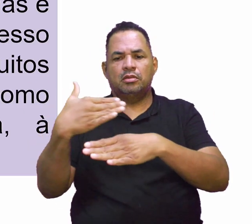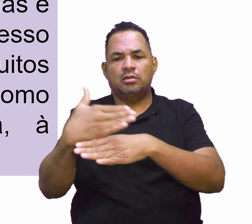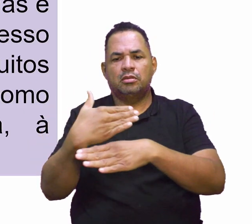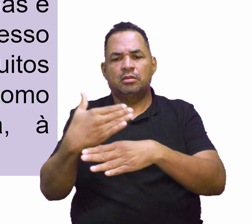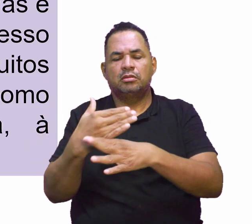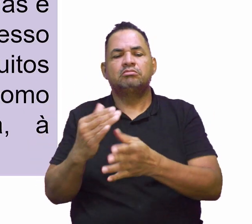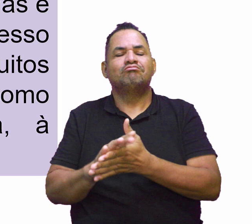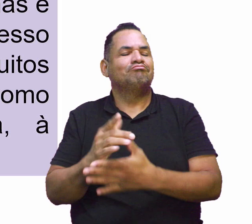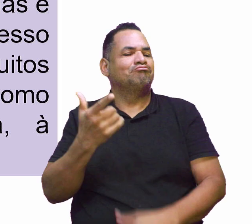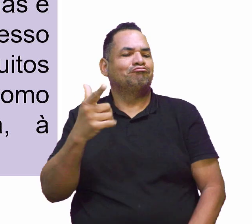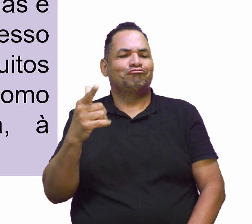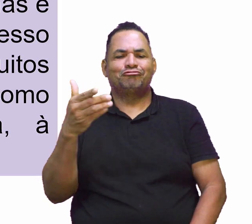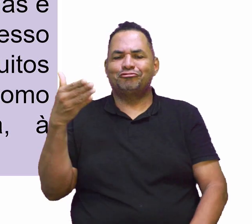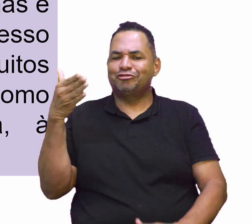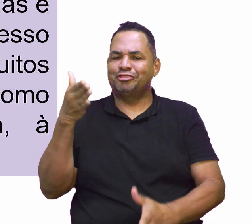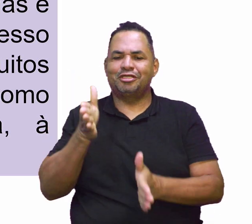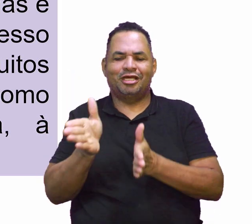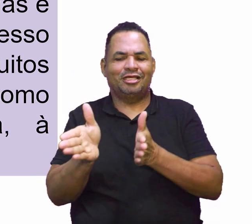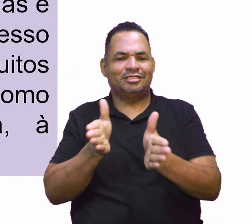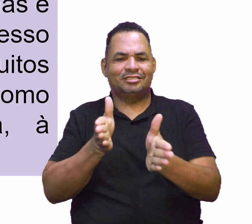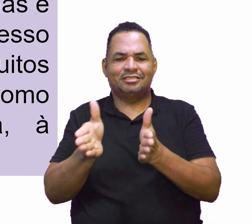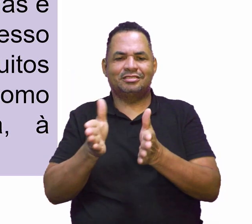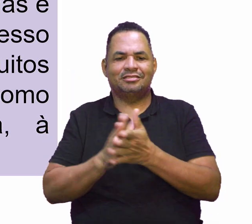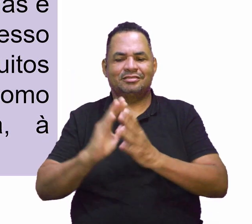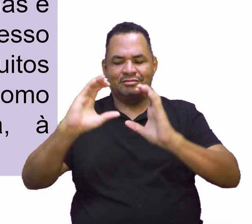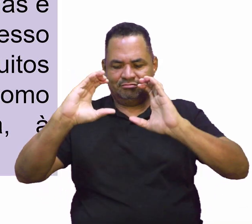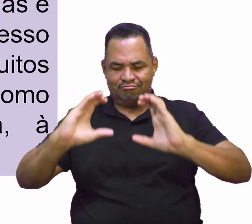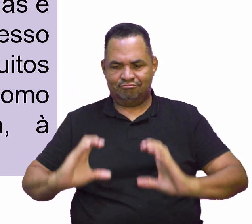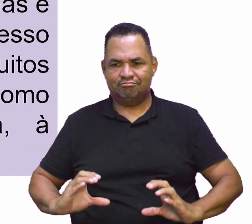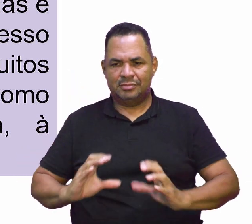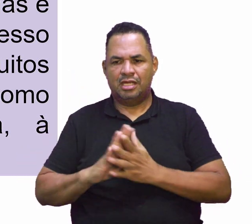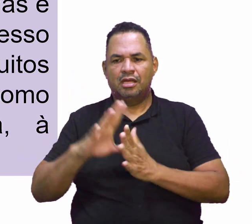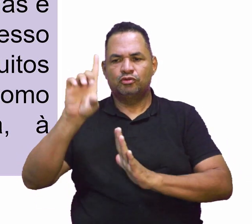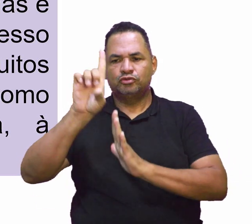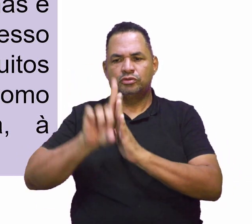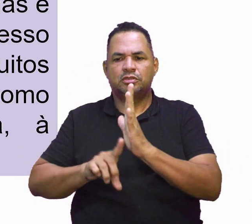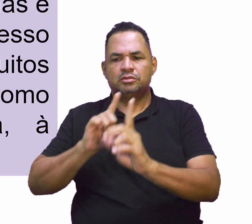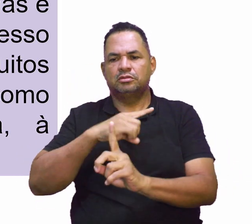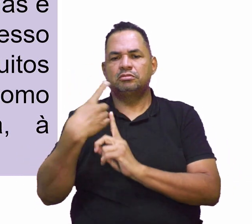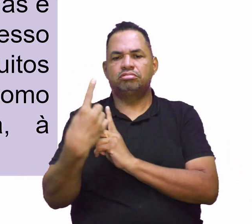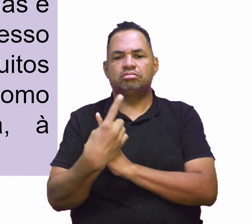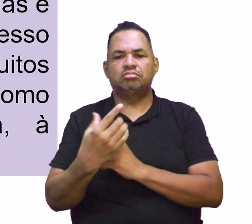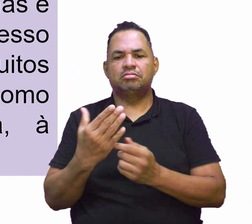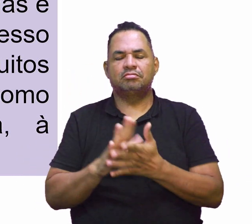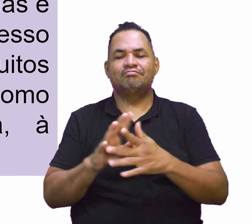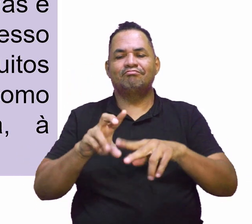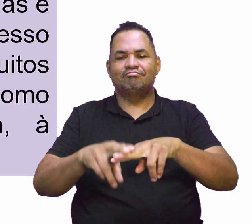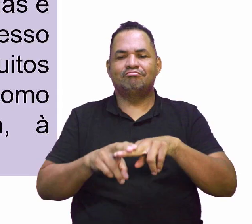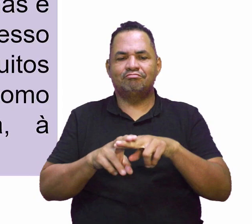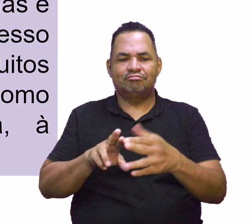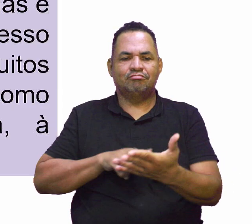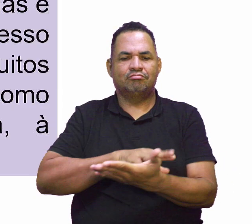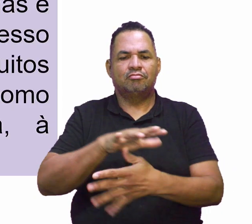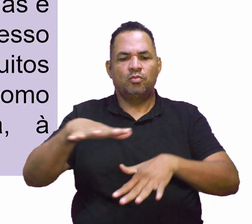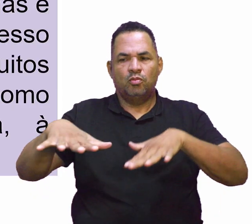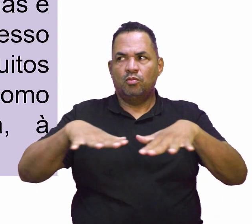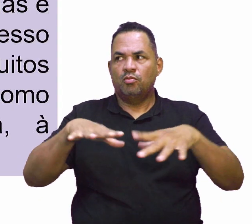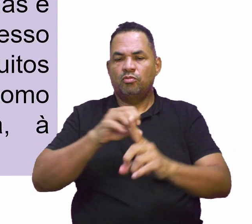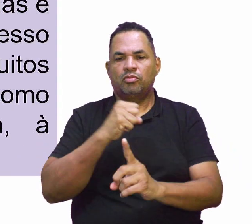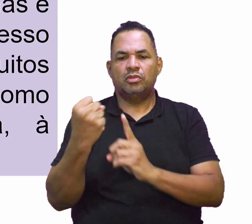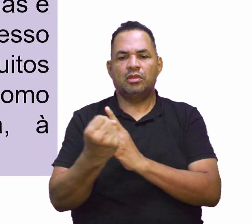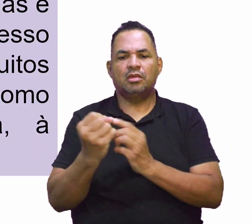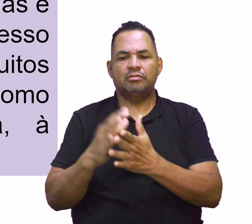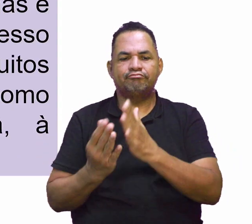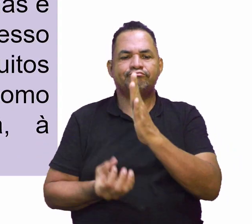sem acesso real à cidadania. Por isso, muitos movimentos sociais surgiram como